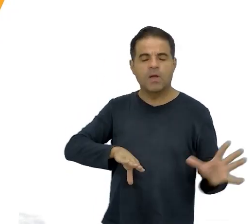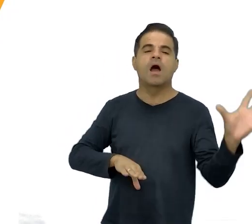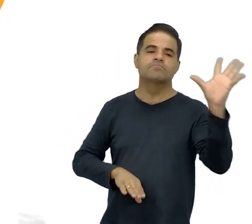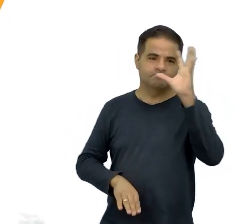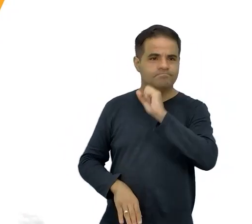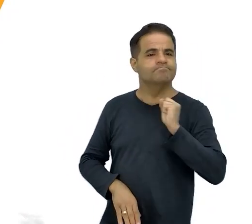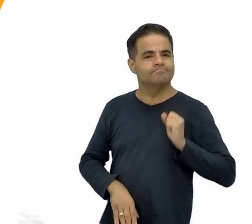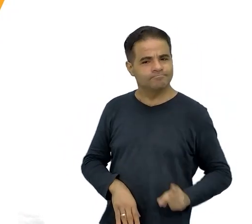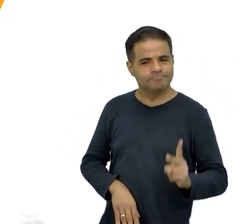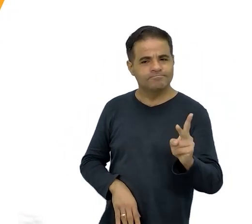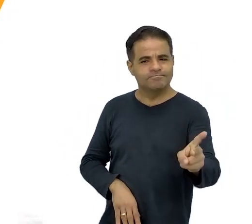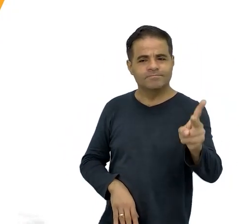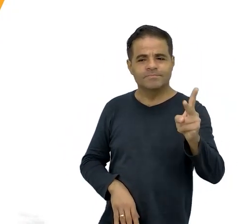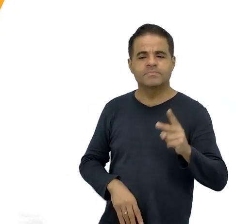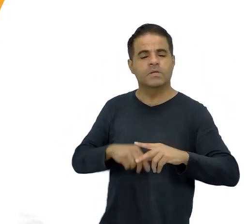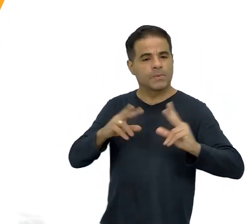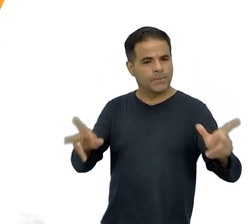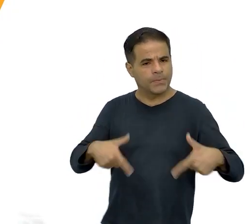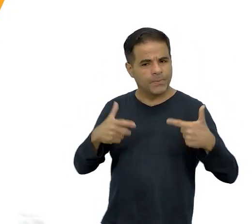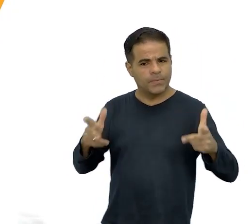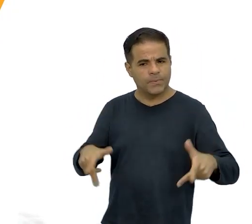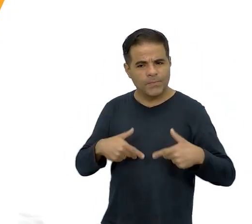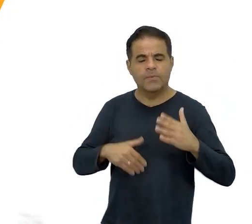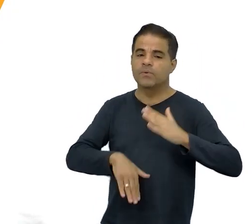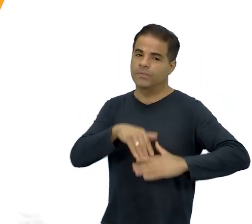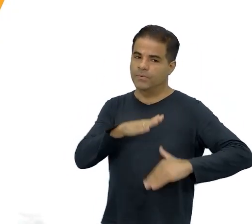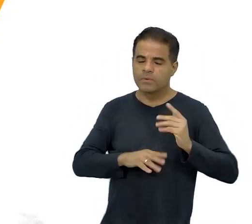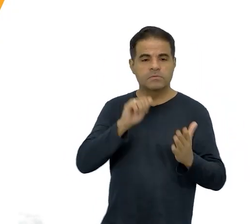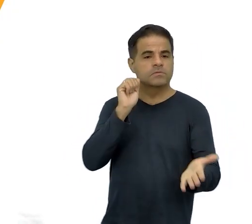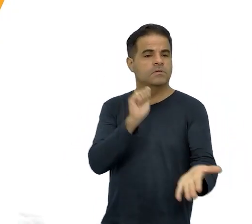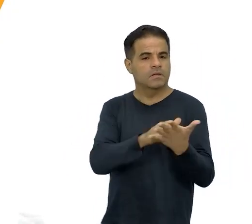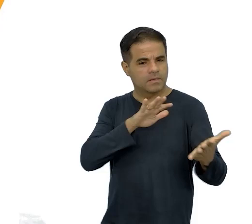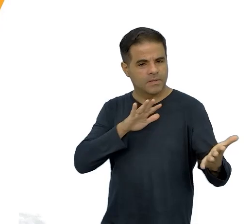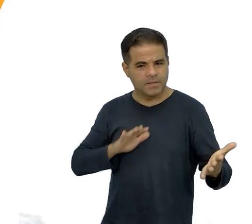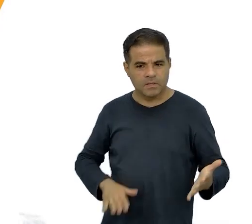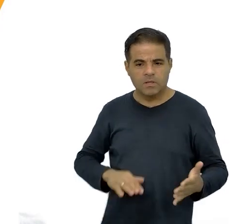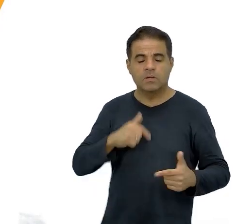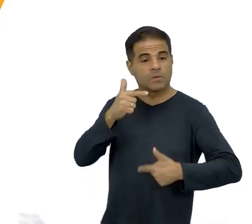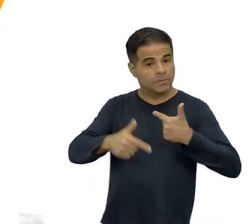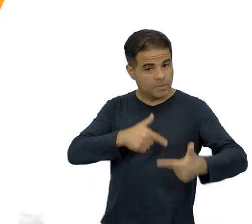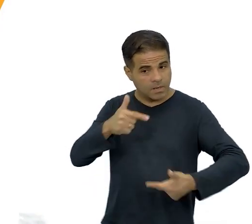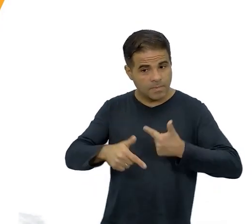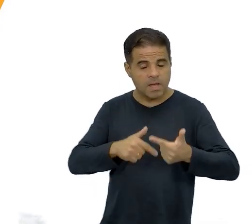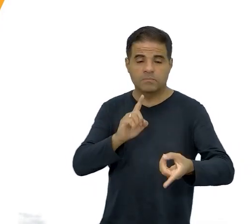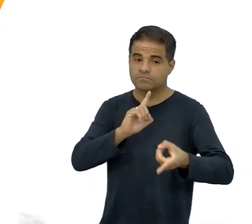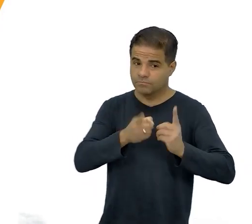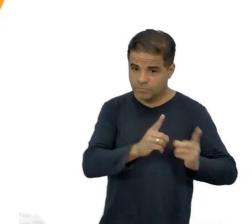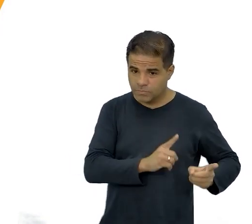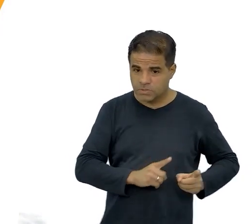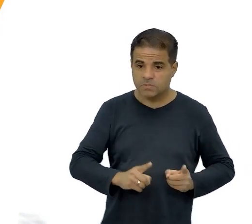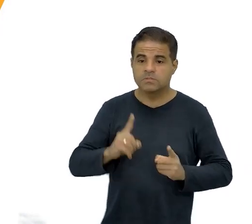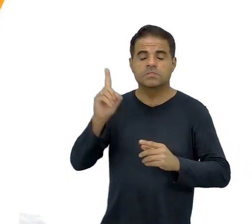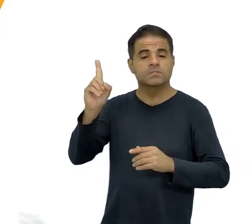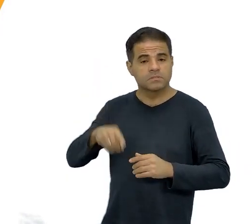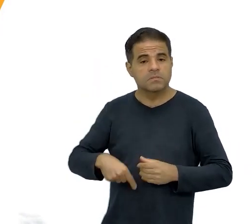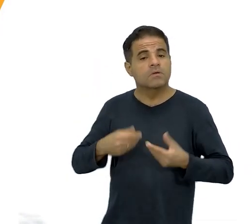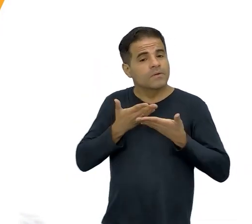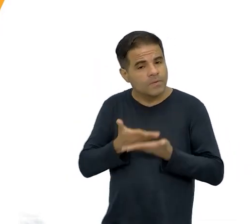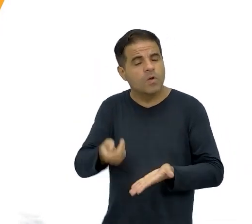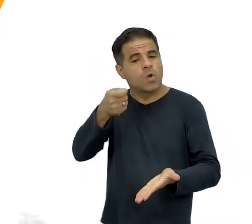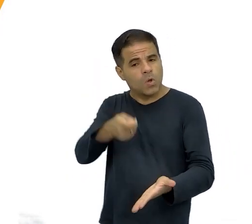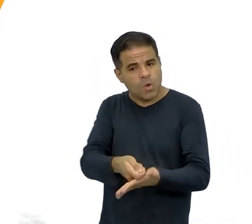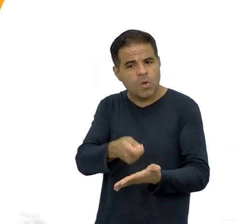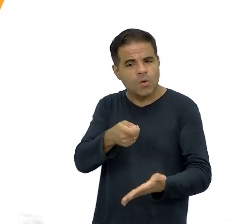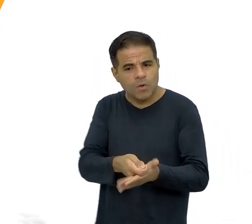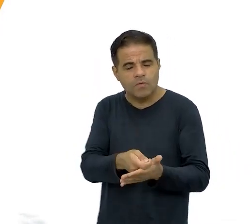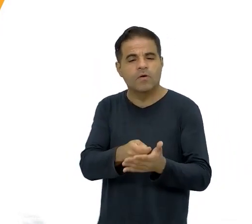Aprender Sempre, explorando algumas atividades e o trabalho didático que elas convocam